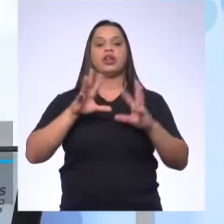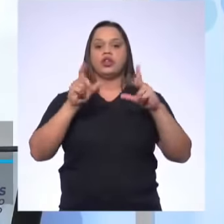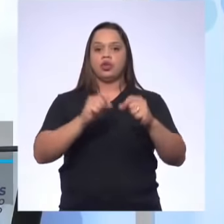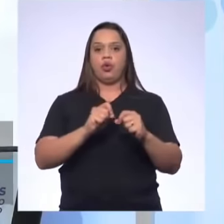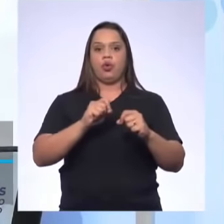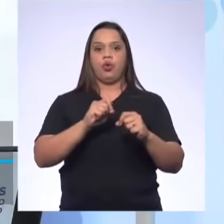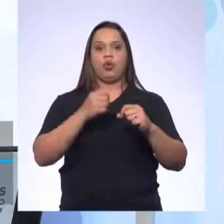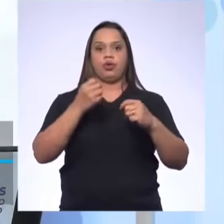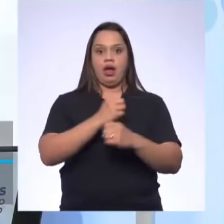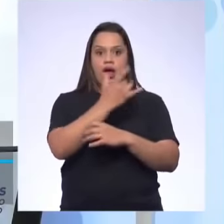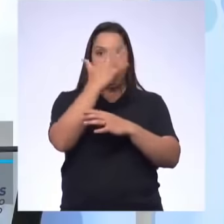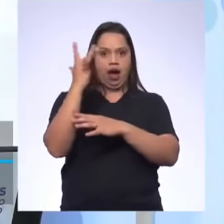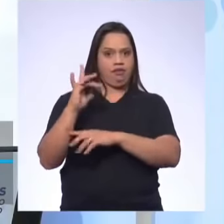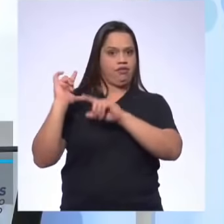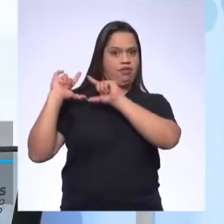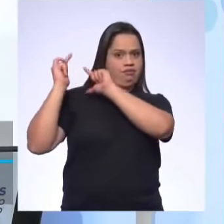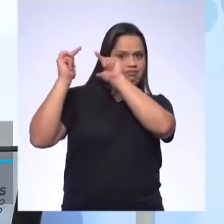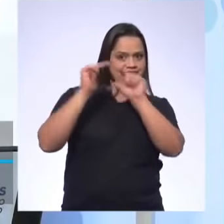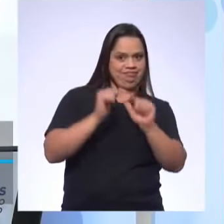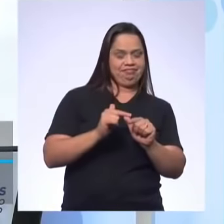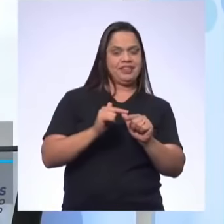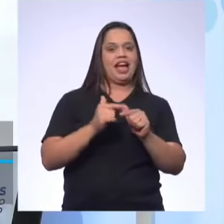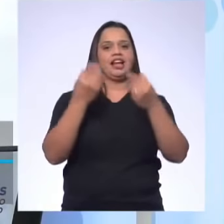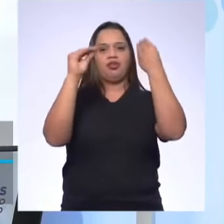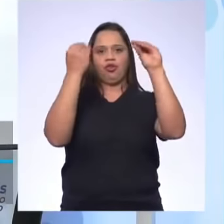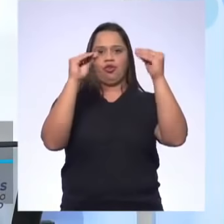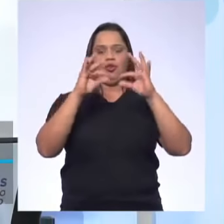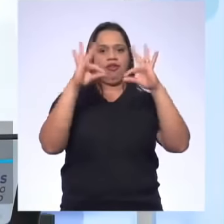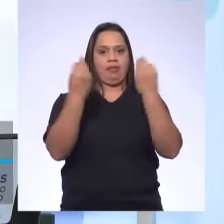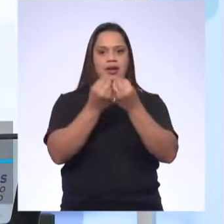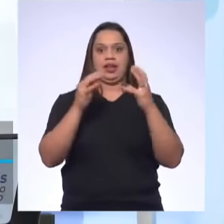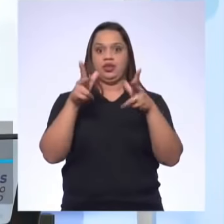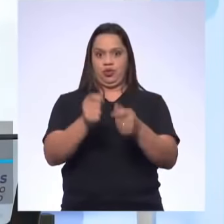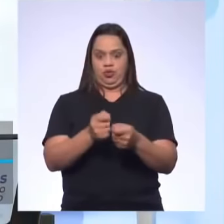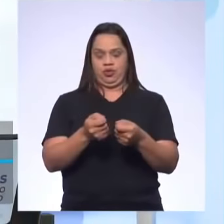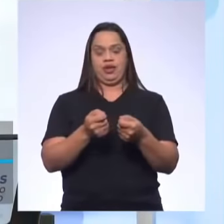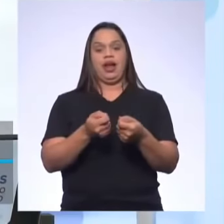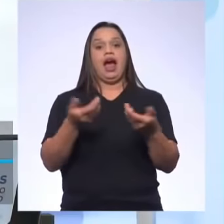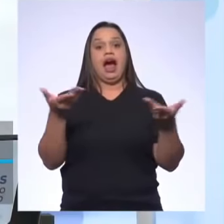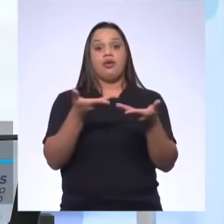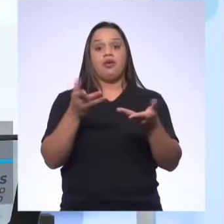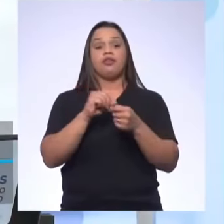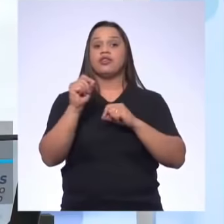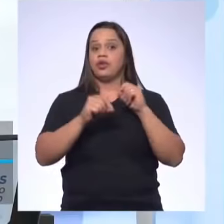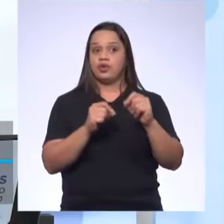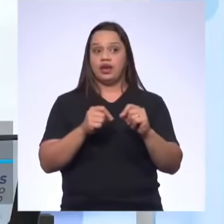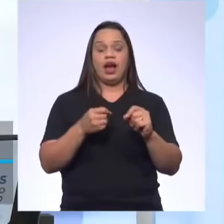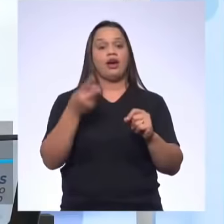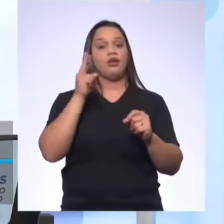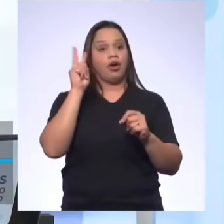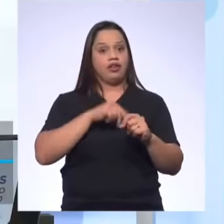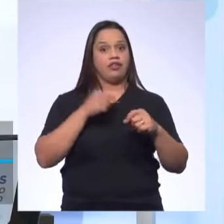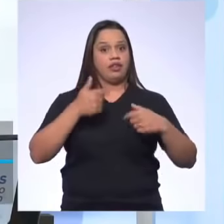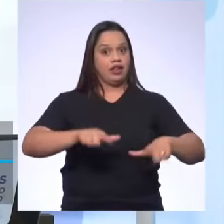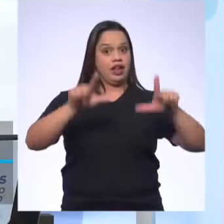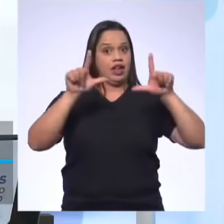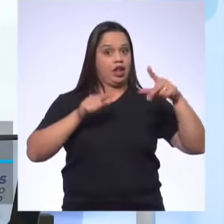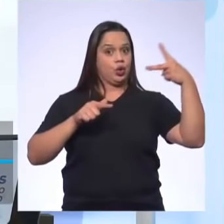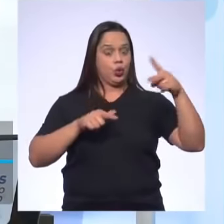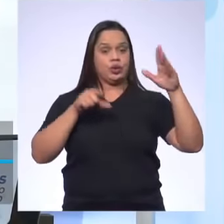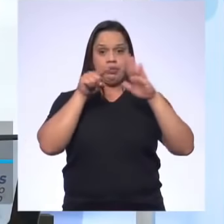texto e respondeu, descreveu a família dele, né? A árvore genealógica da família. Agora, vai para a tela ali as duas